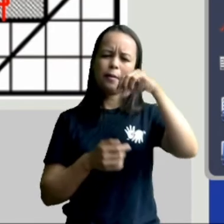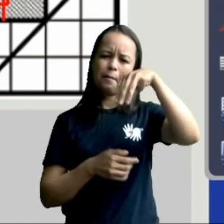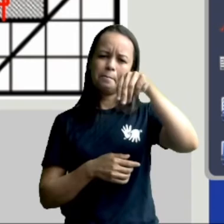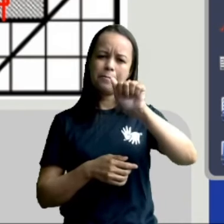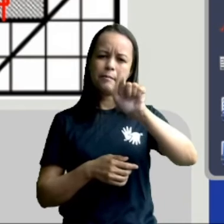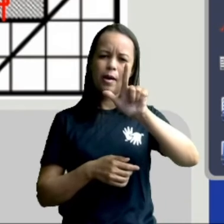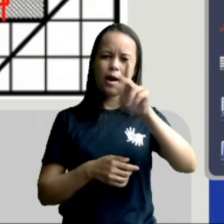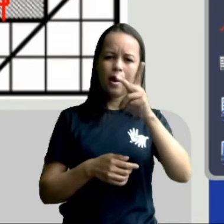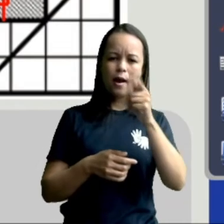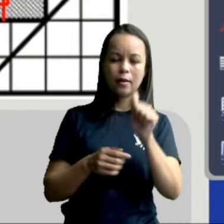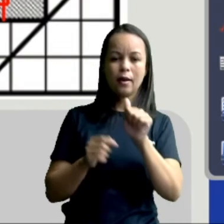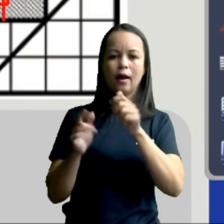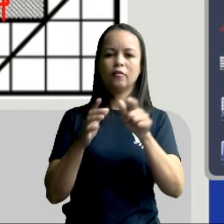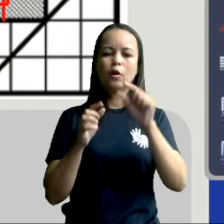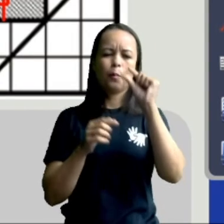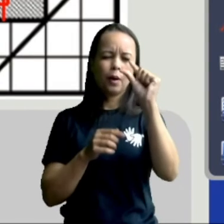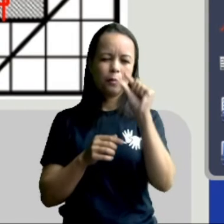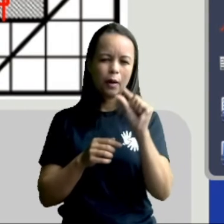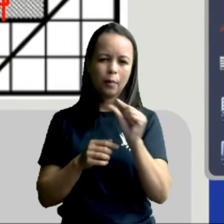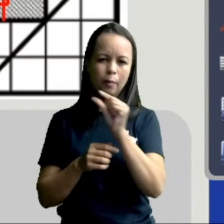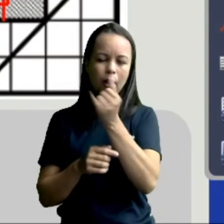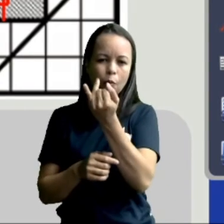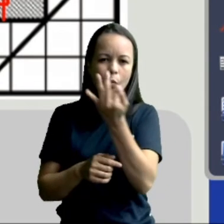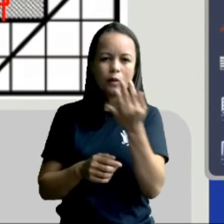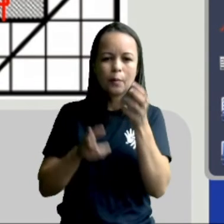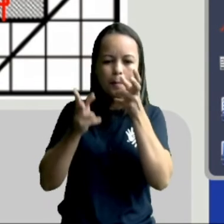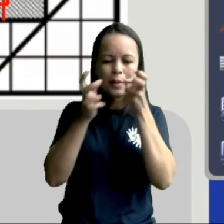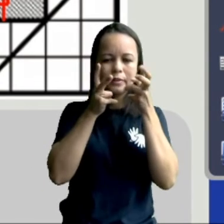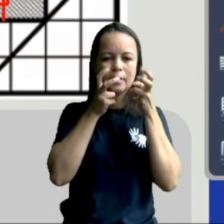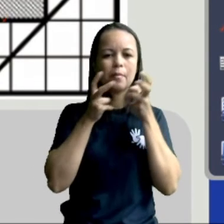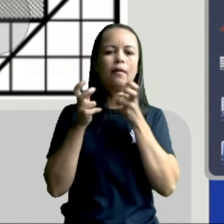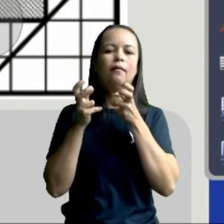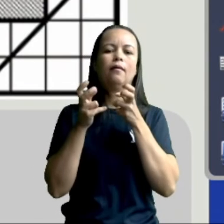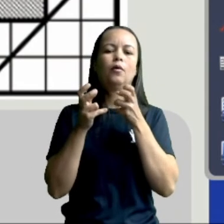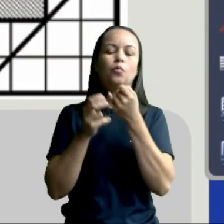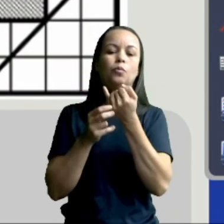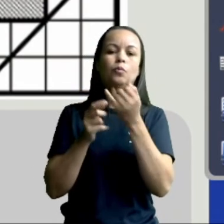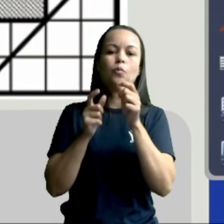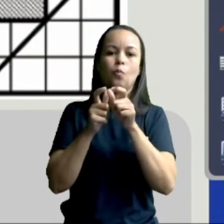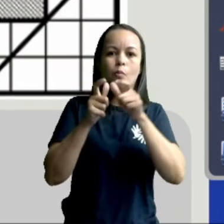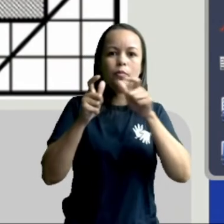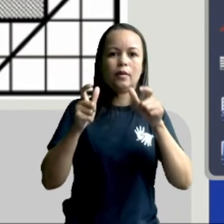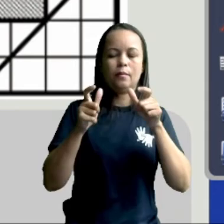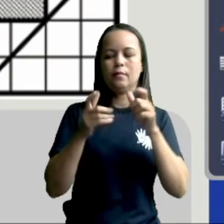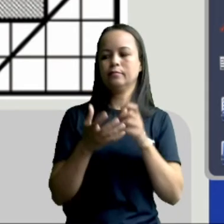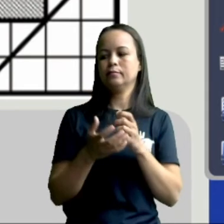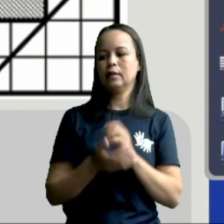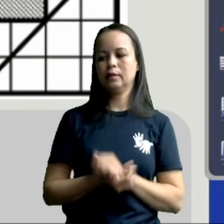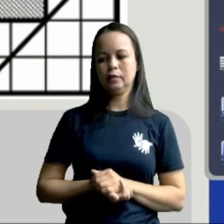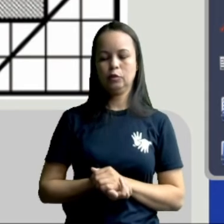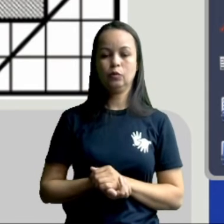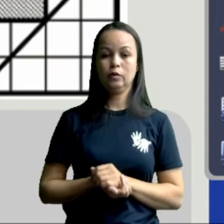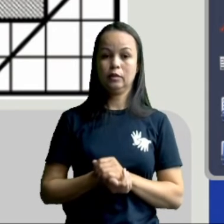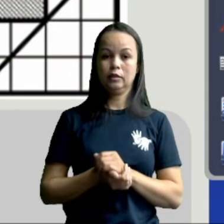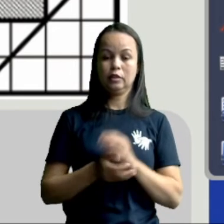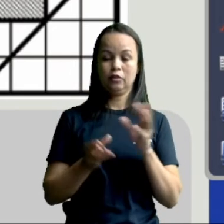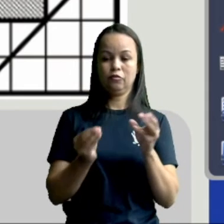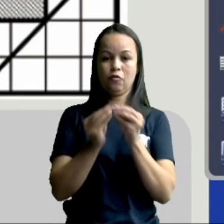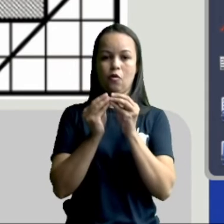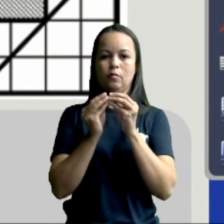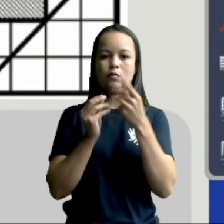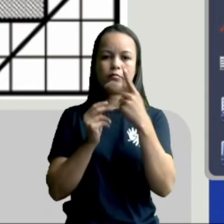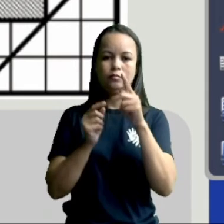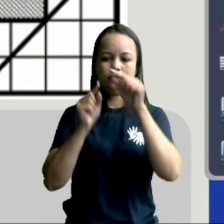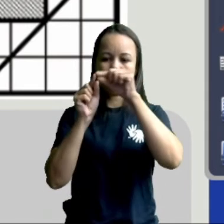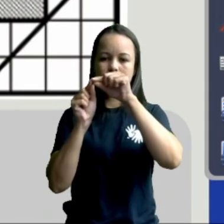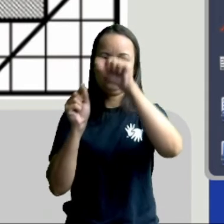contando os quadradinhos para a gente perceber o tamanho que forma os seus